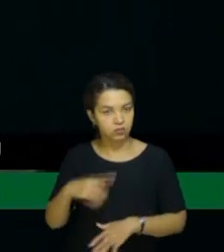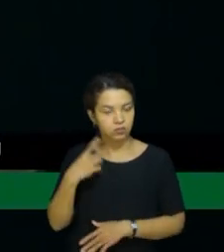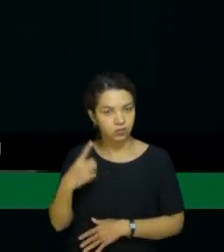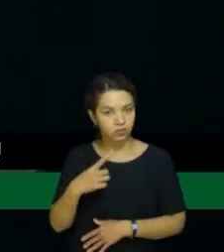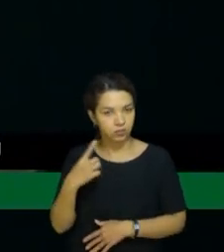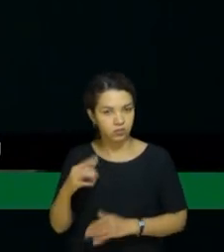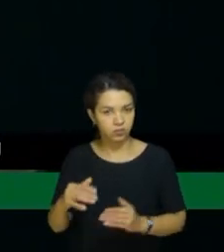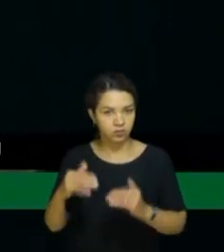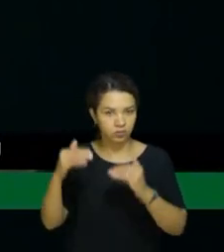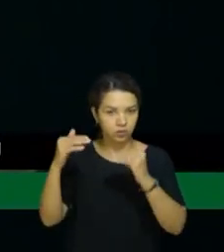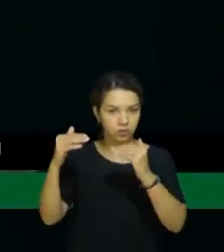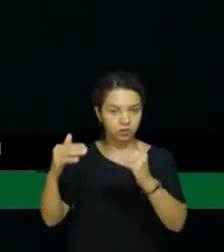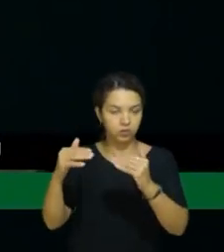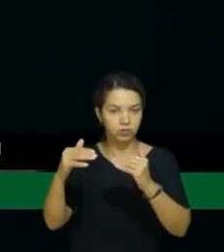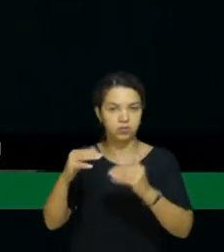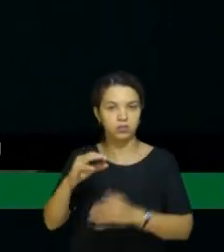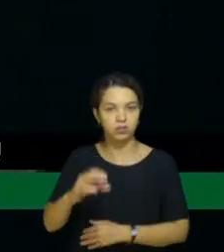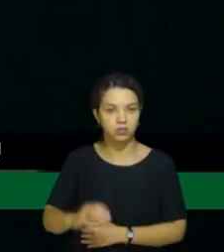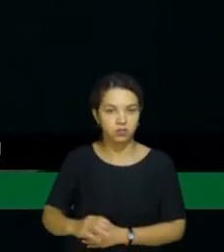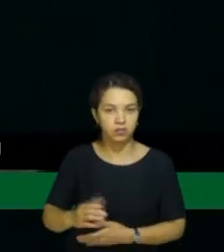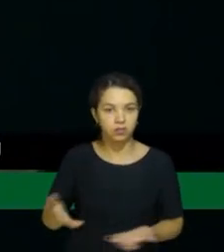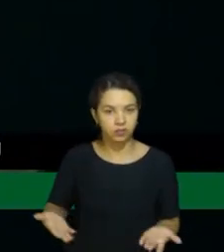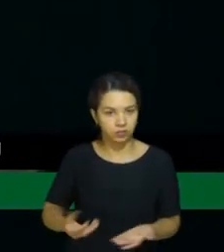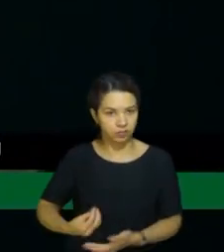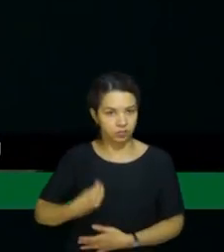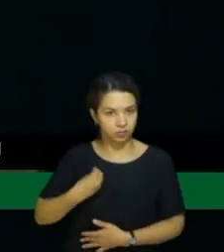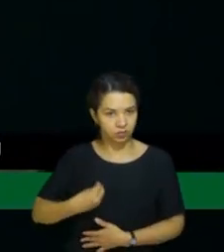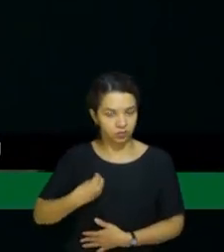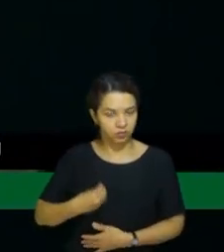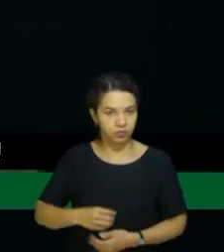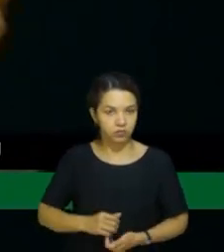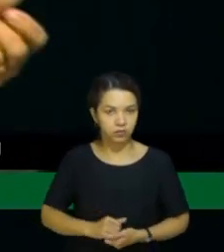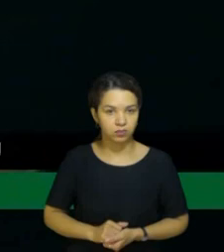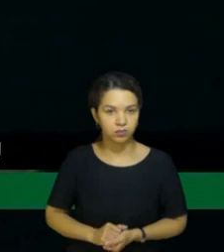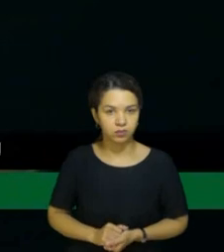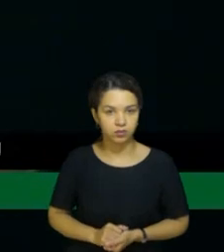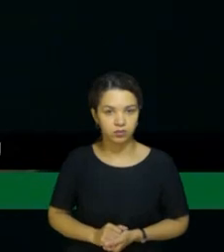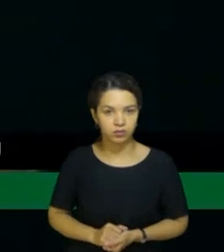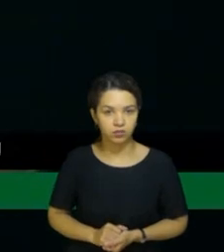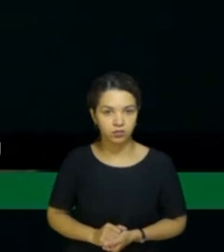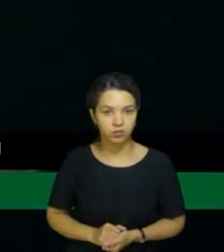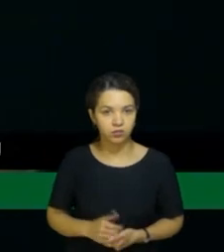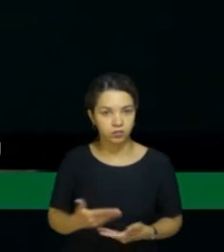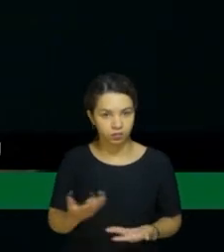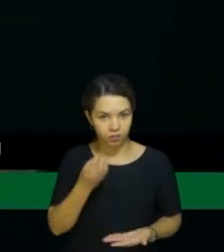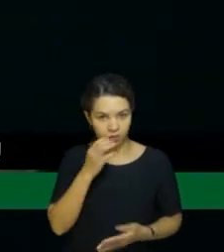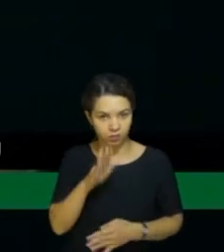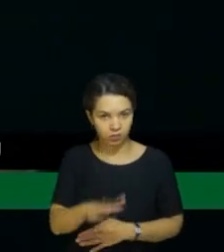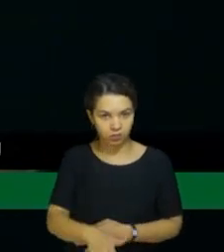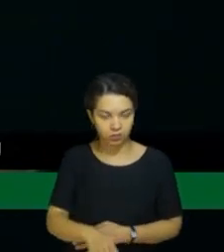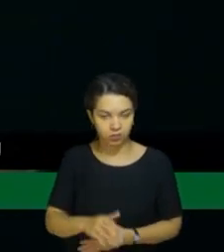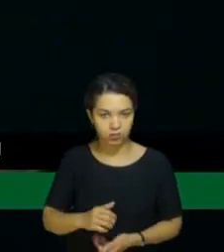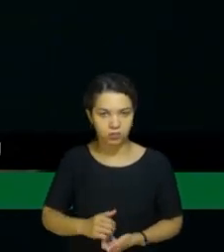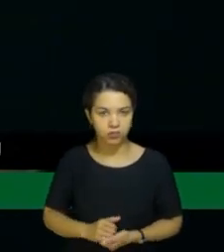civis e empresariais hoje aqui presentes minhas senhoras meus senhores boa